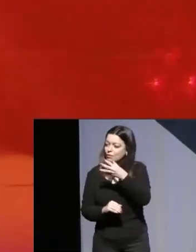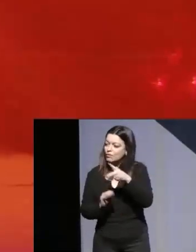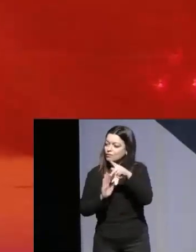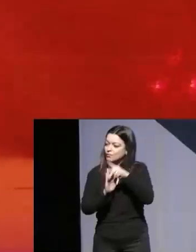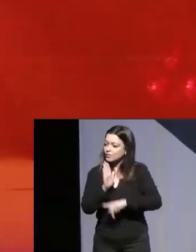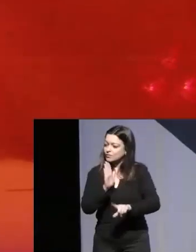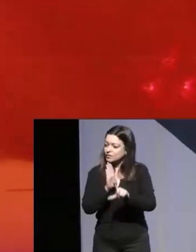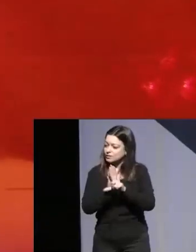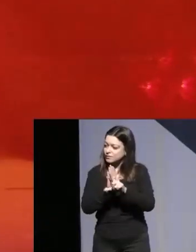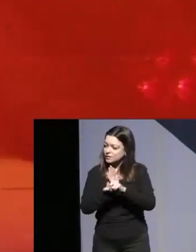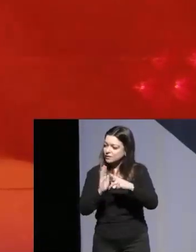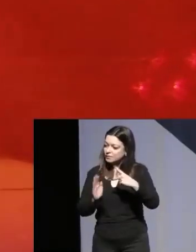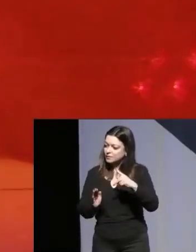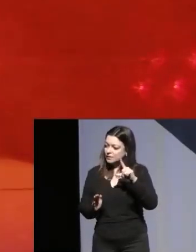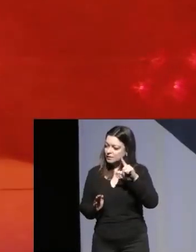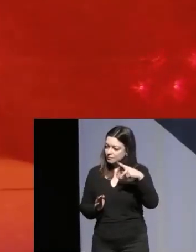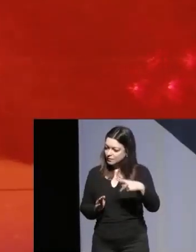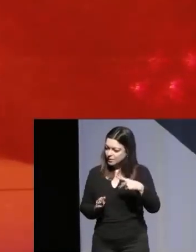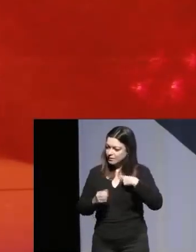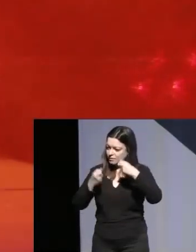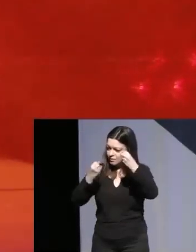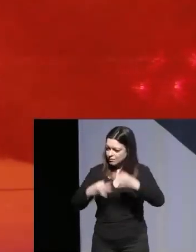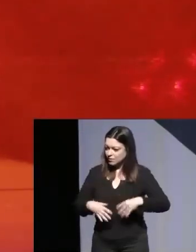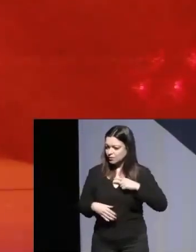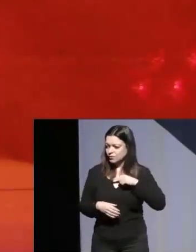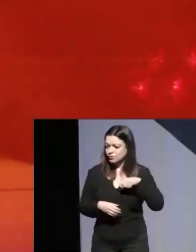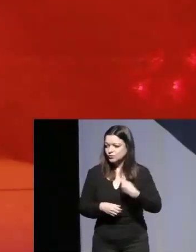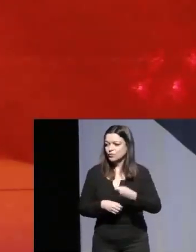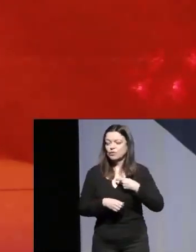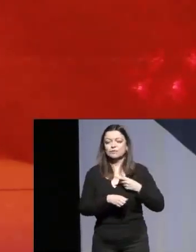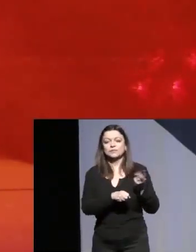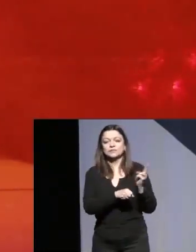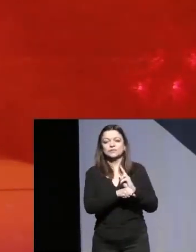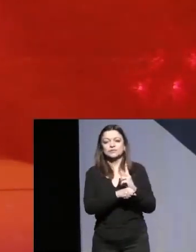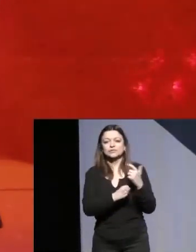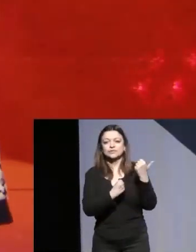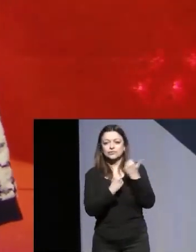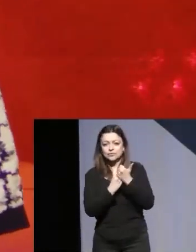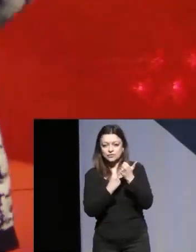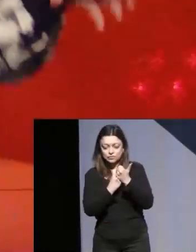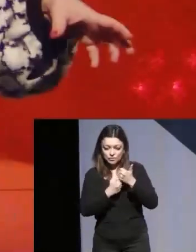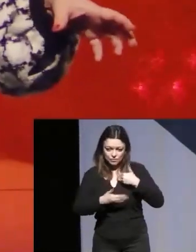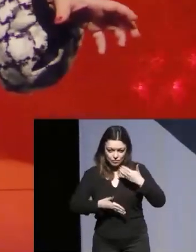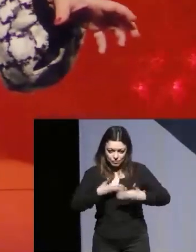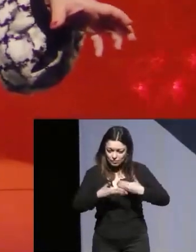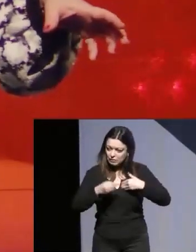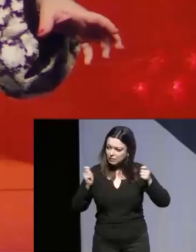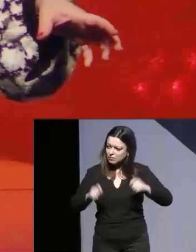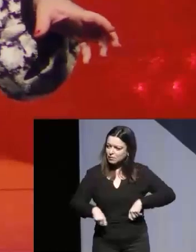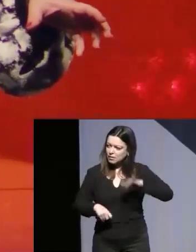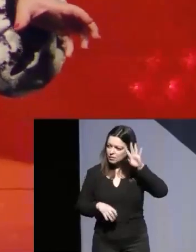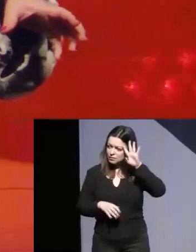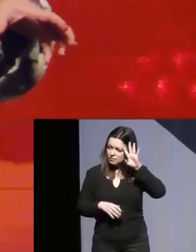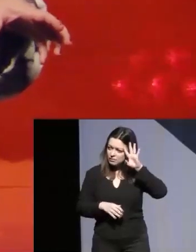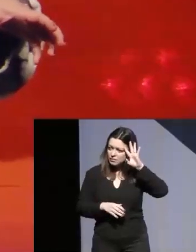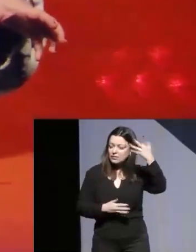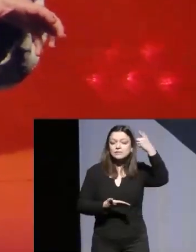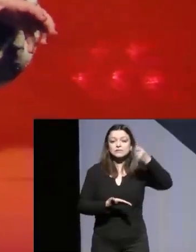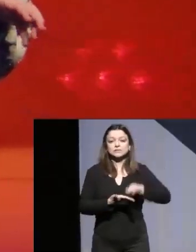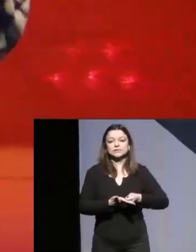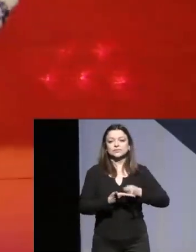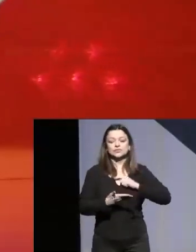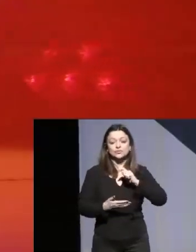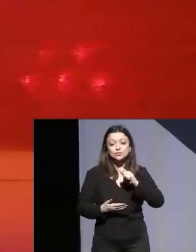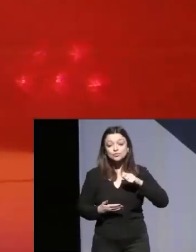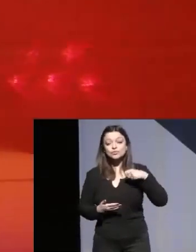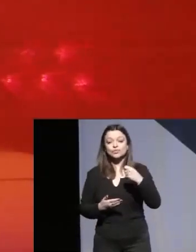comitê gestor. Esse comitê gestor, ele vai decidir tudo sobre IBS e CBS.